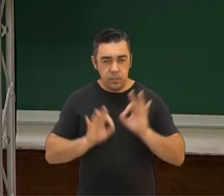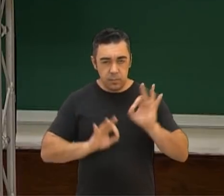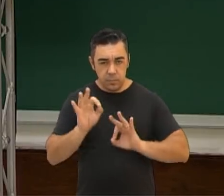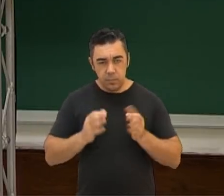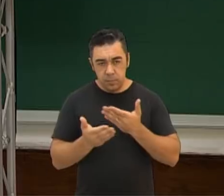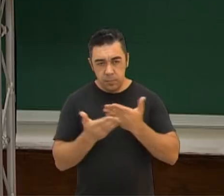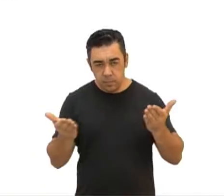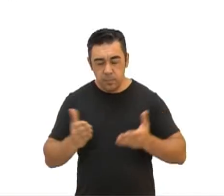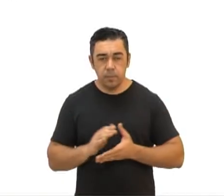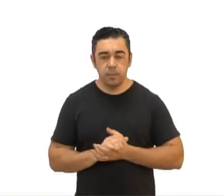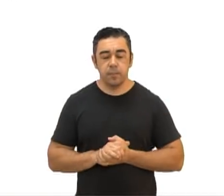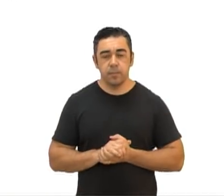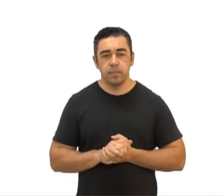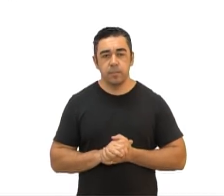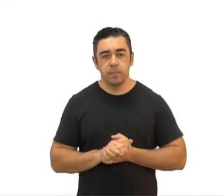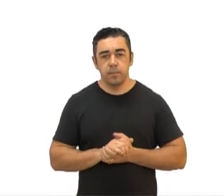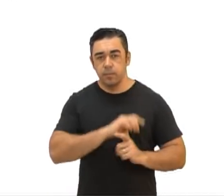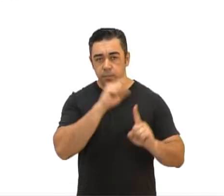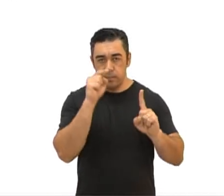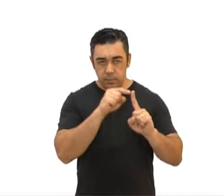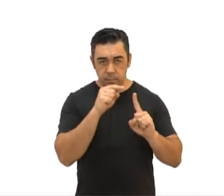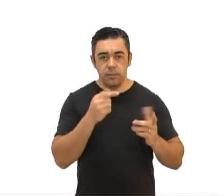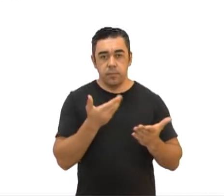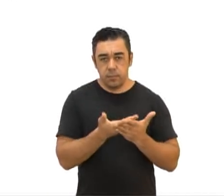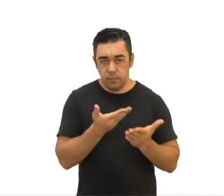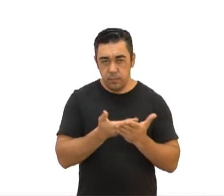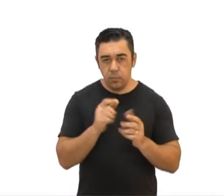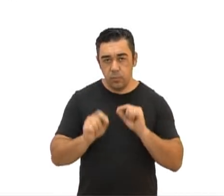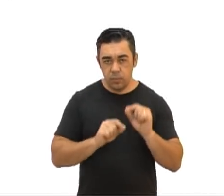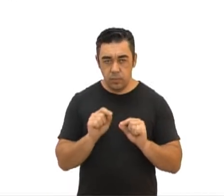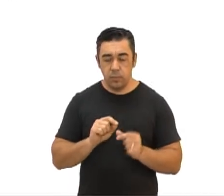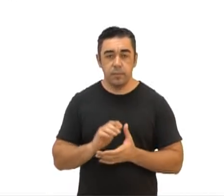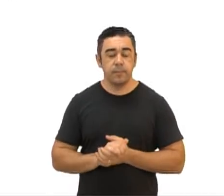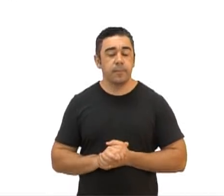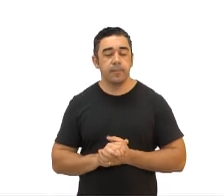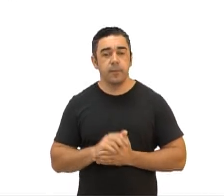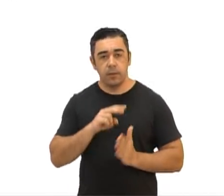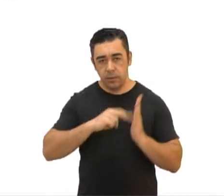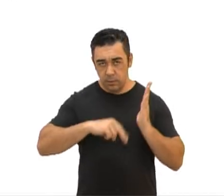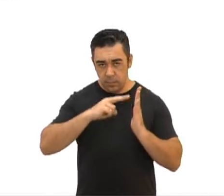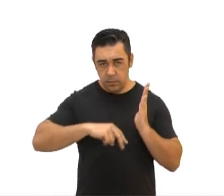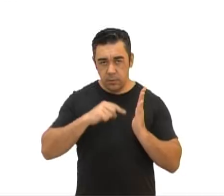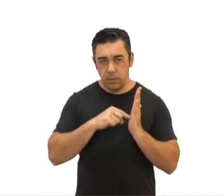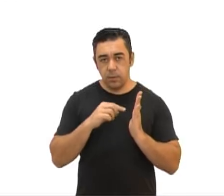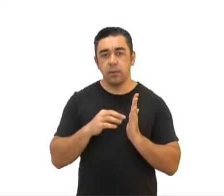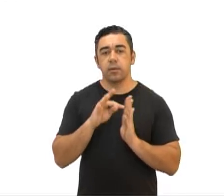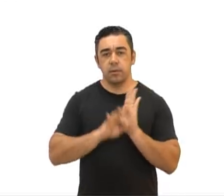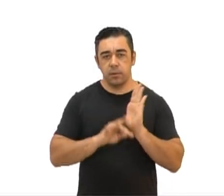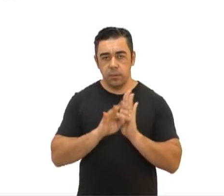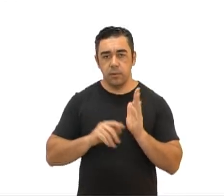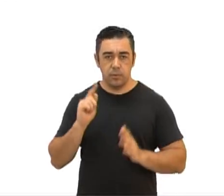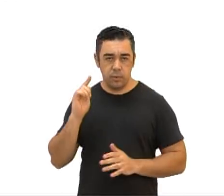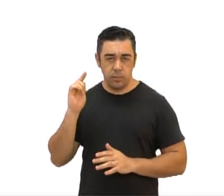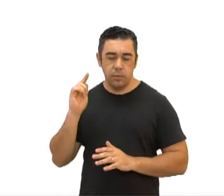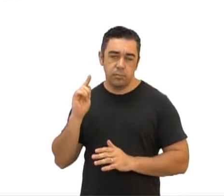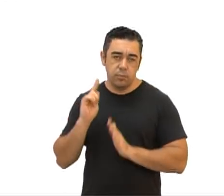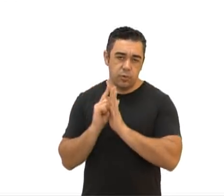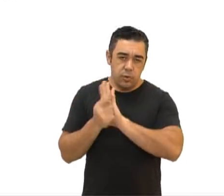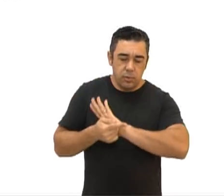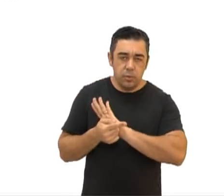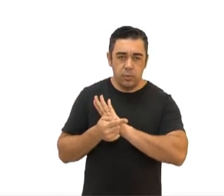para vocês. Então, os objetivos da nossa aula consistem em fazer a leitura de texto do gênero Conto Maravilhoso, a gente